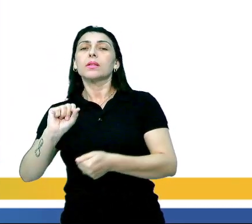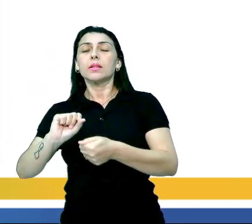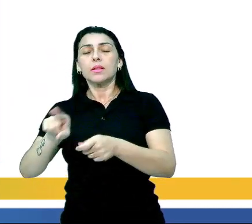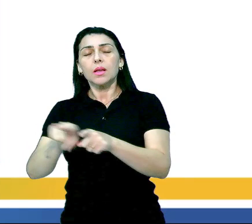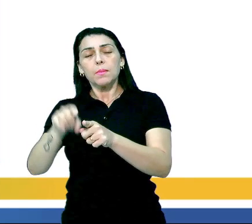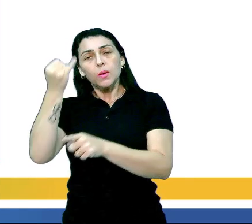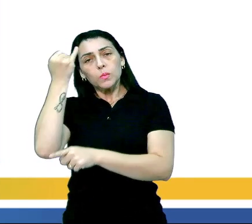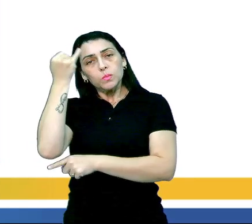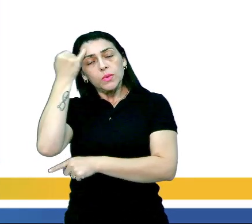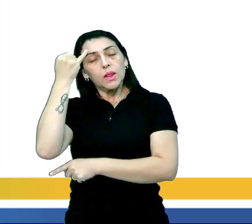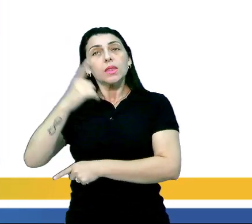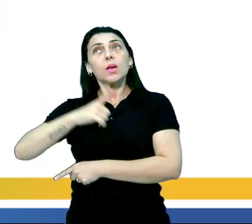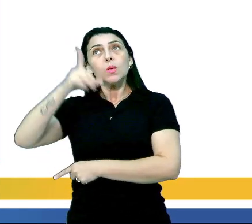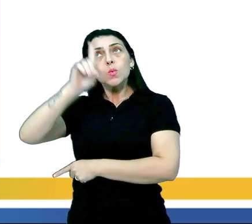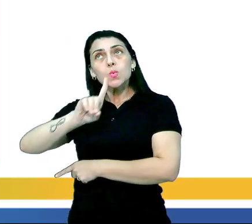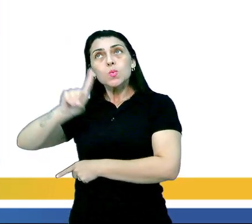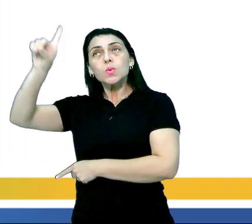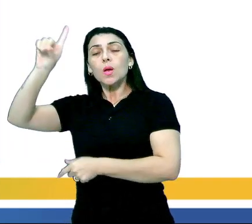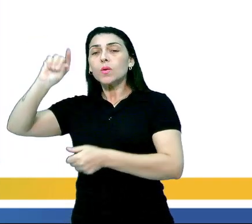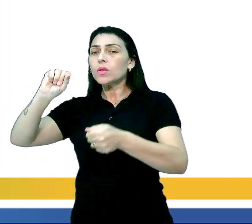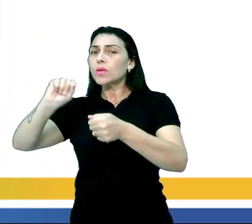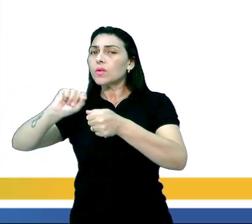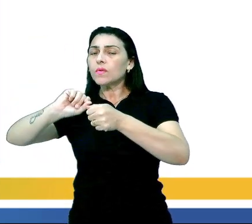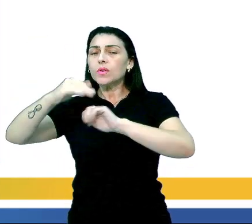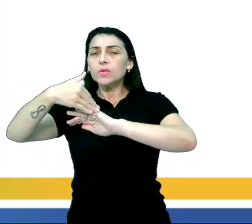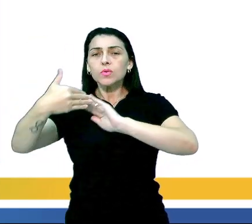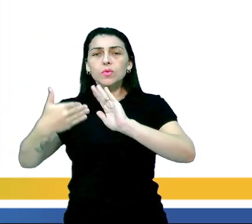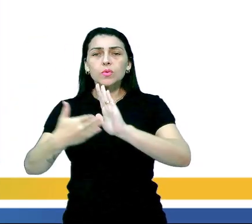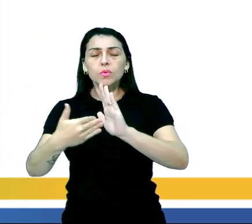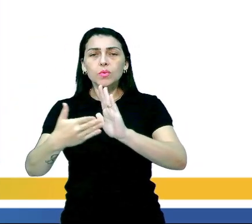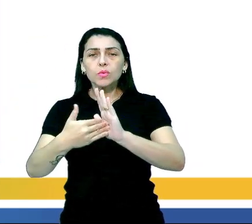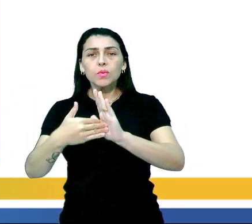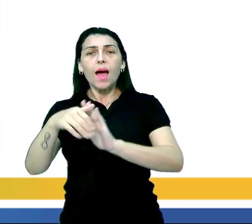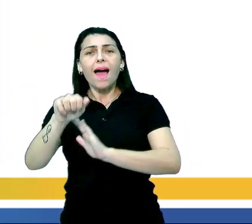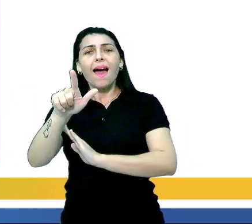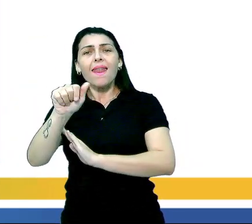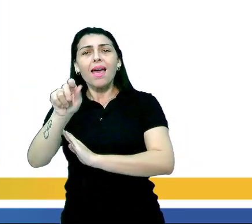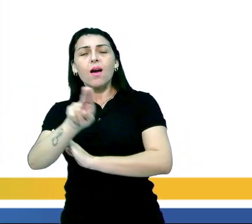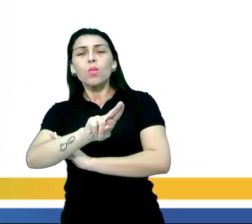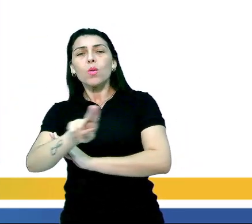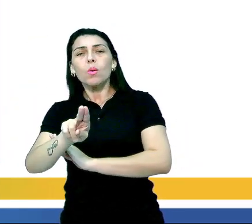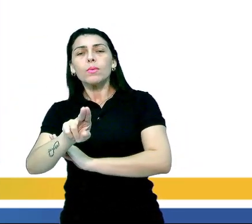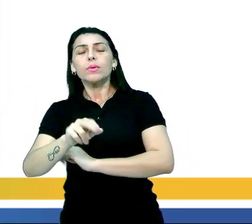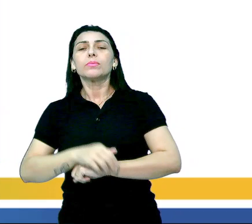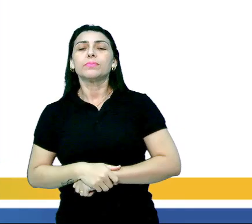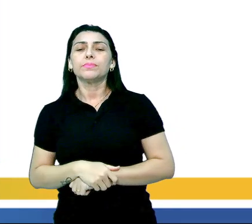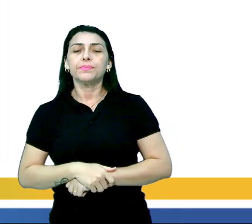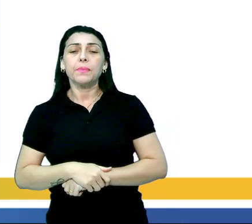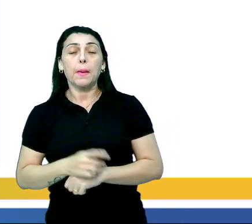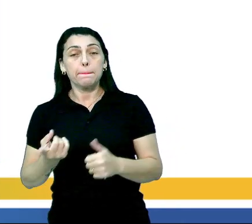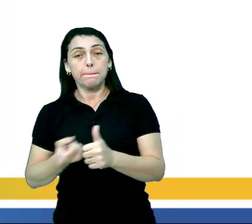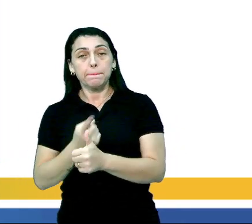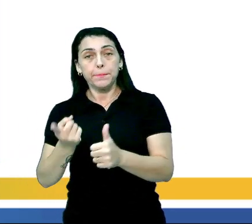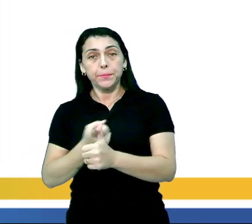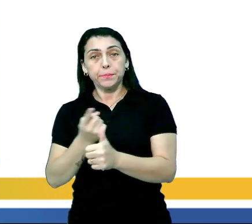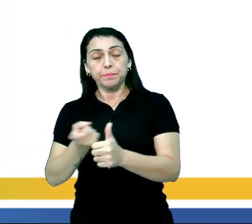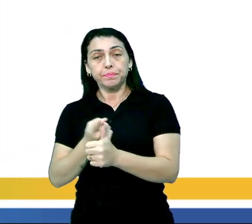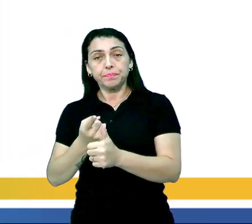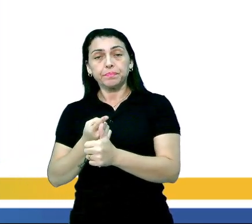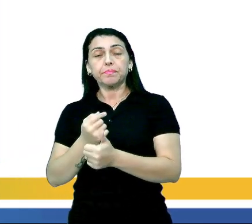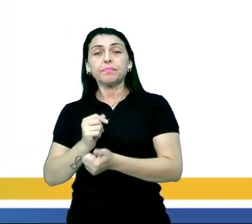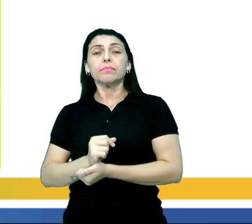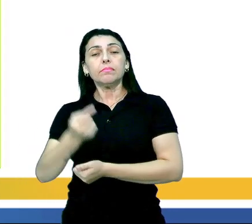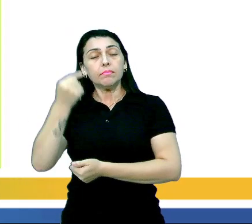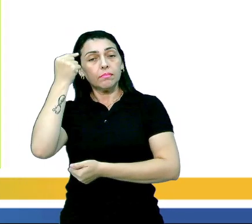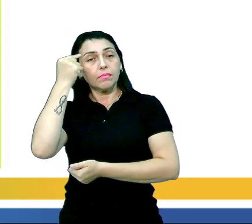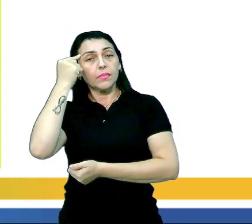de que há um Deus criador de todas as coisas que eles chamam de Alá. Então essa é a primeira teoria.